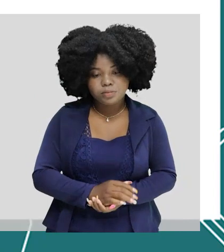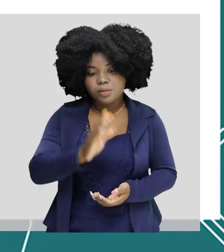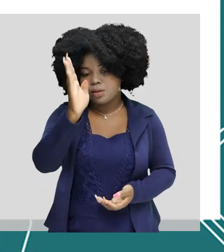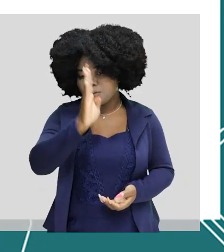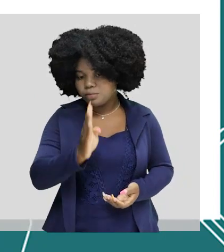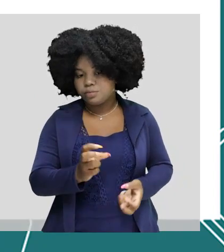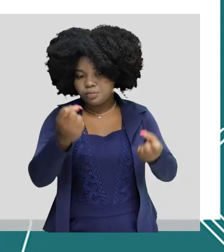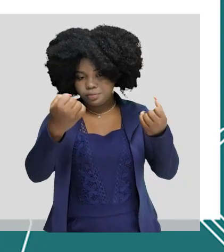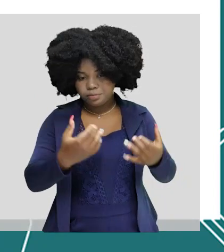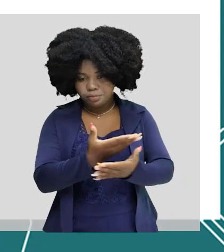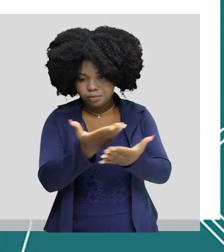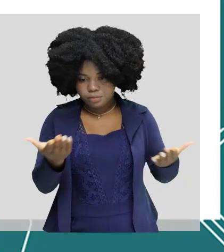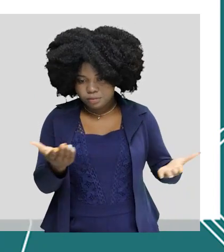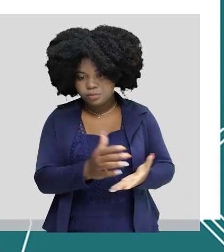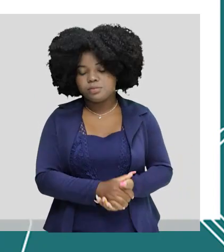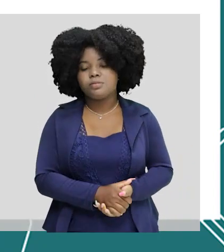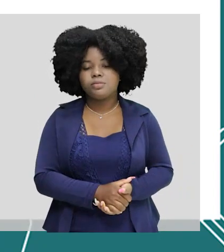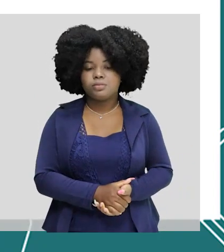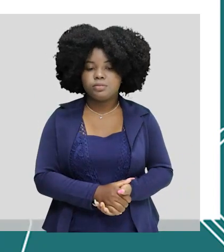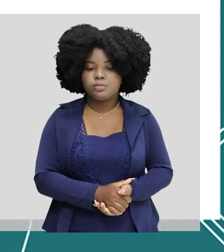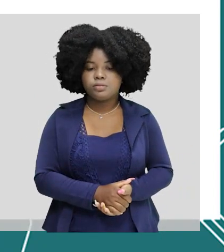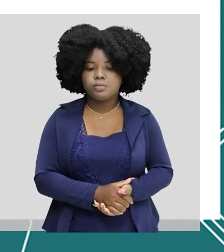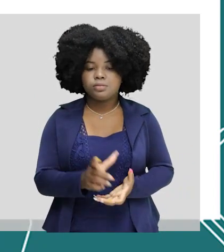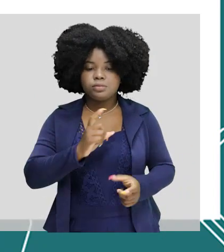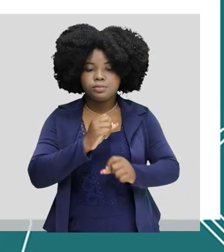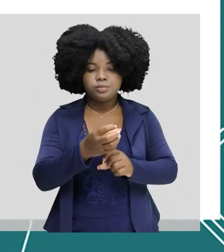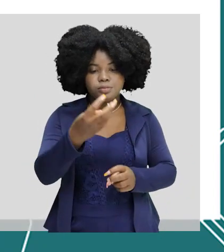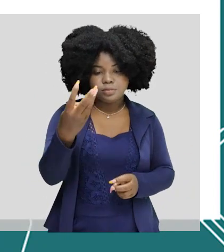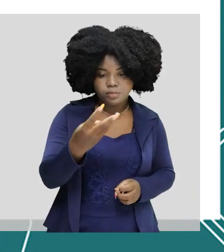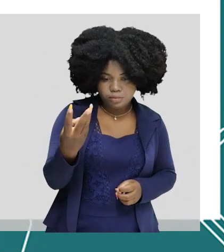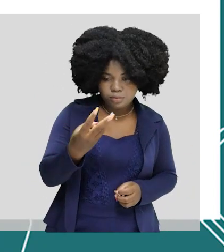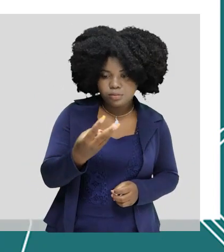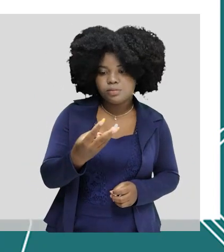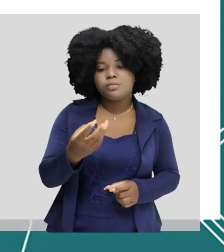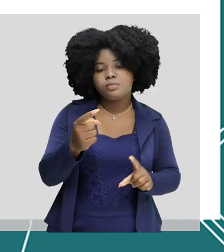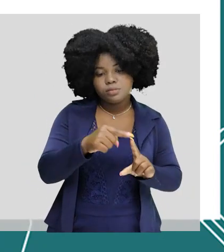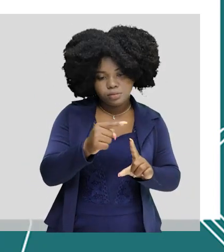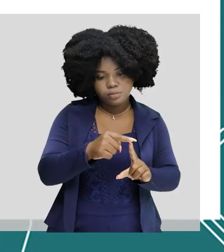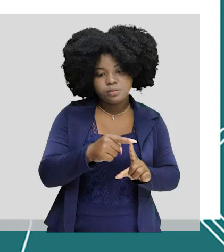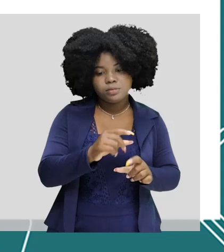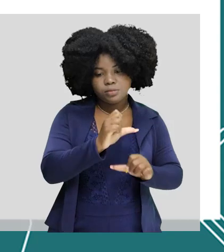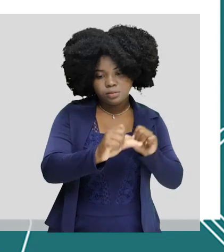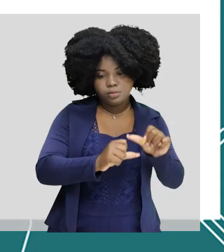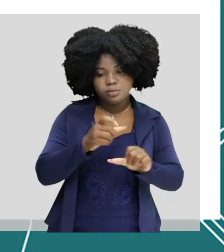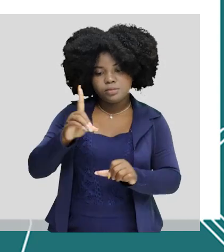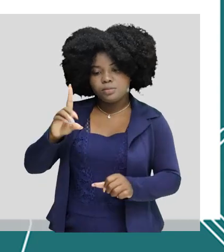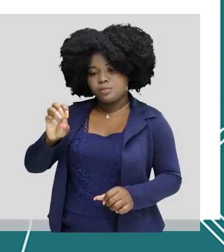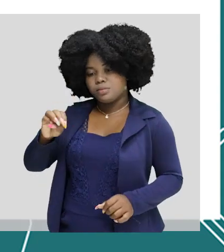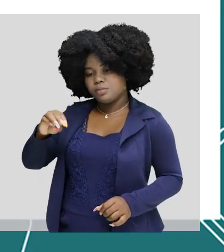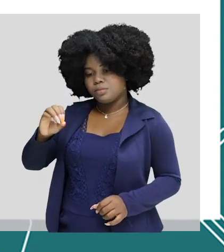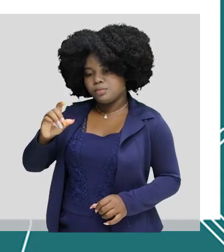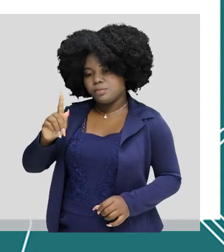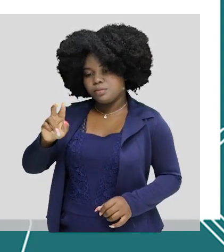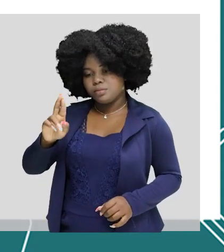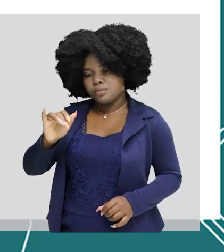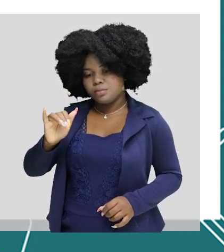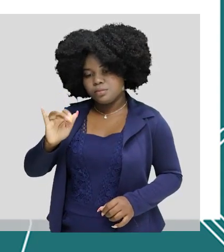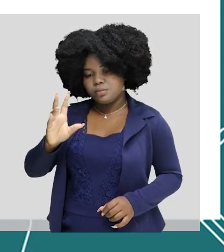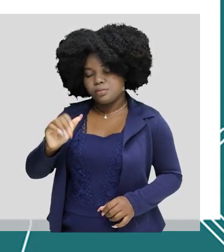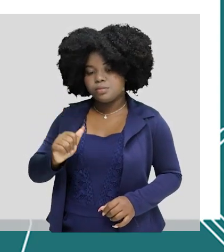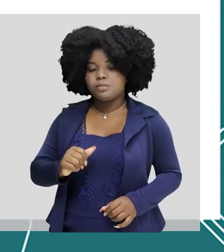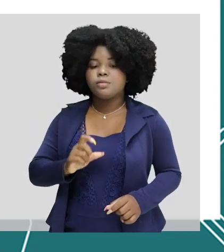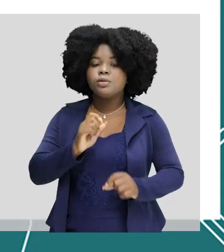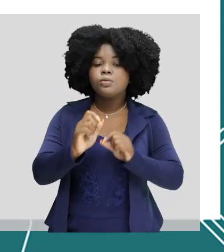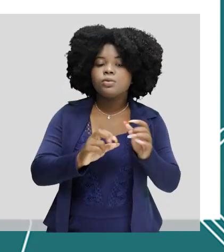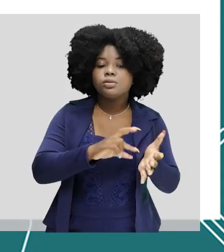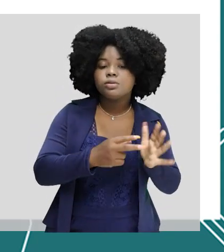disse para vocês, ele se encontra na terceira fase da transição demográfica. O que isso vai representar dizer, Marcos? Nós estamos em um